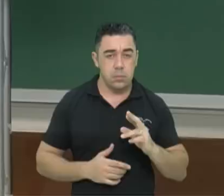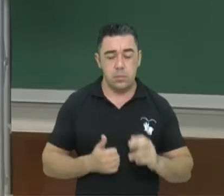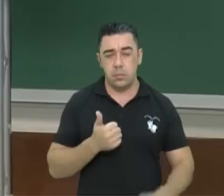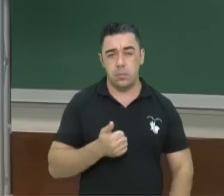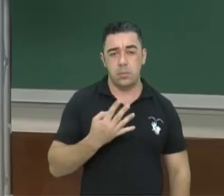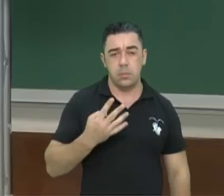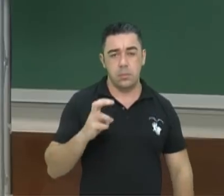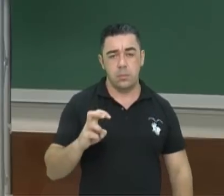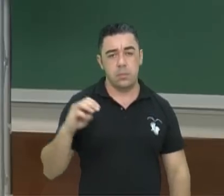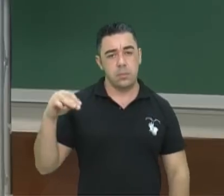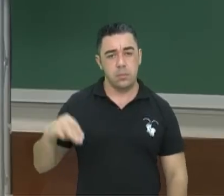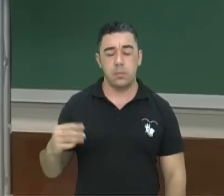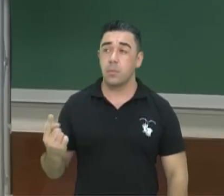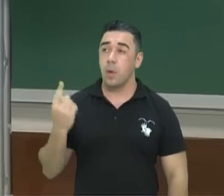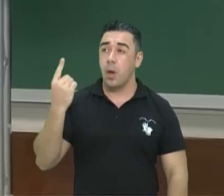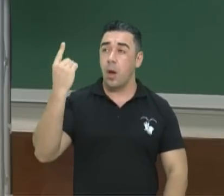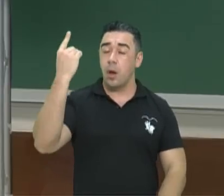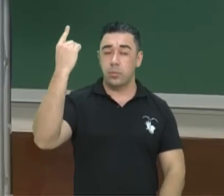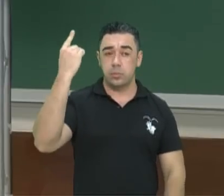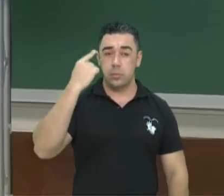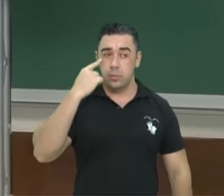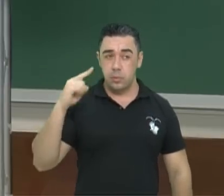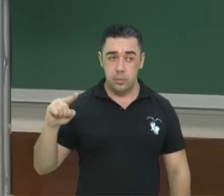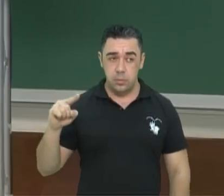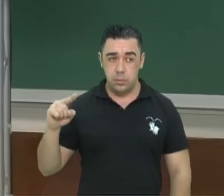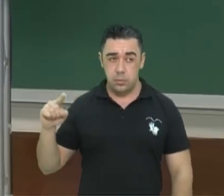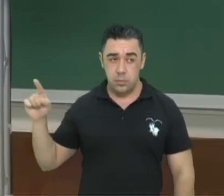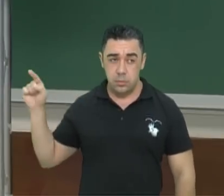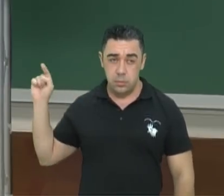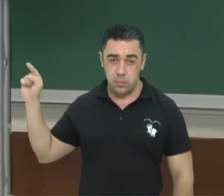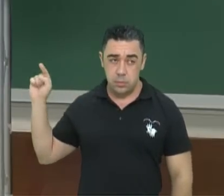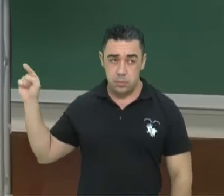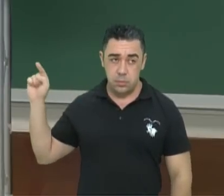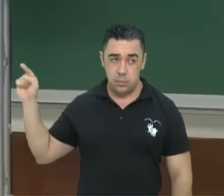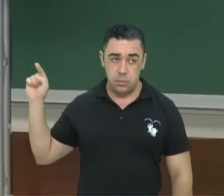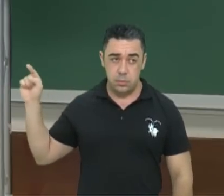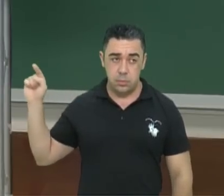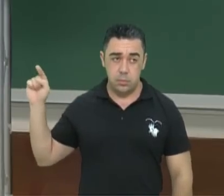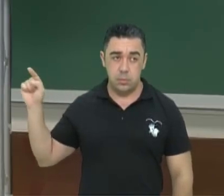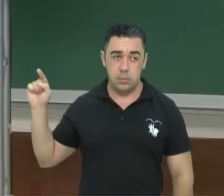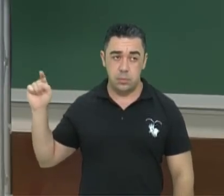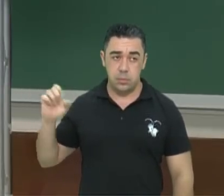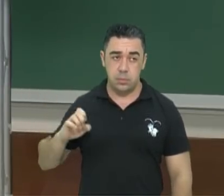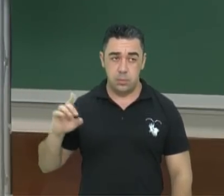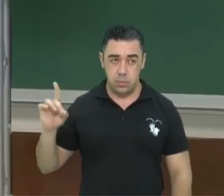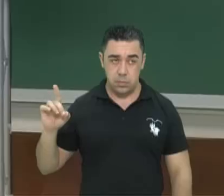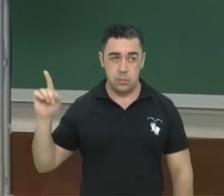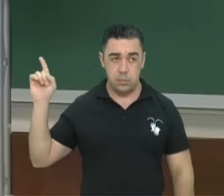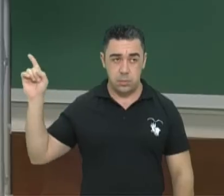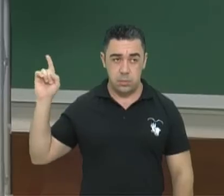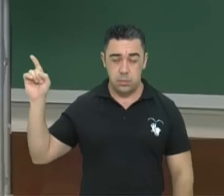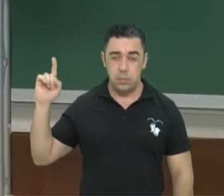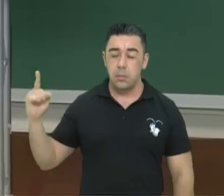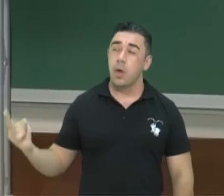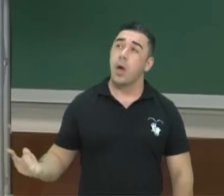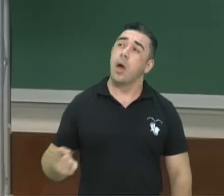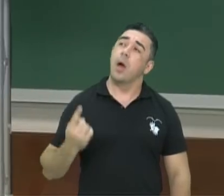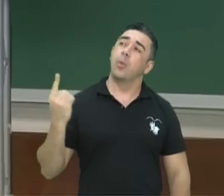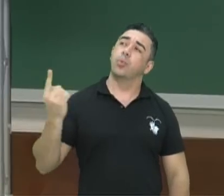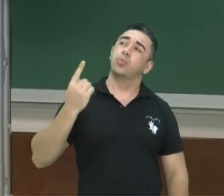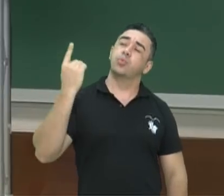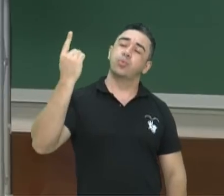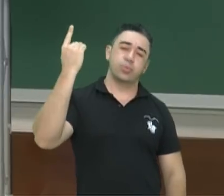dá 145 metros. Só vamos retornar aqui um pouquinho só para a gente ver. Então, ED, né, é quanto é